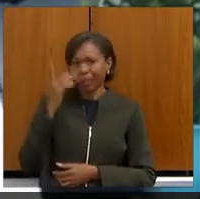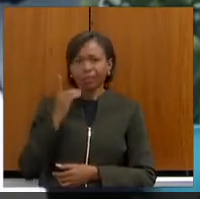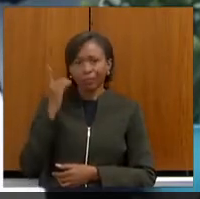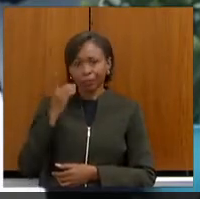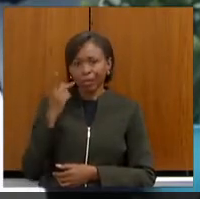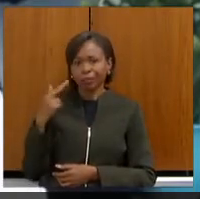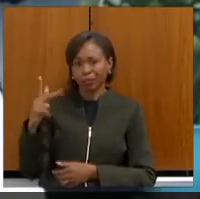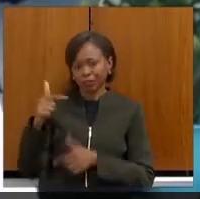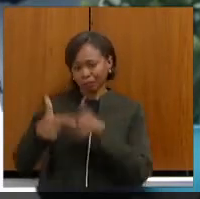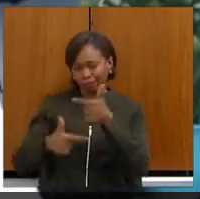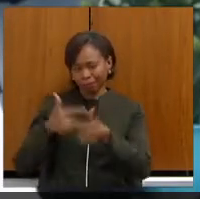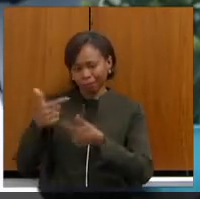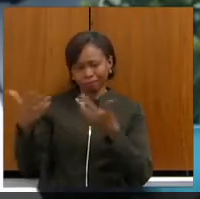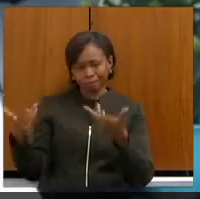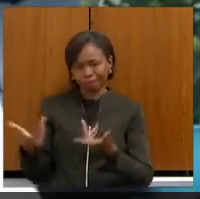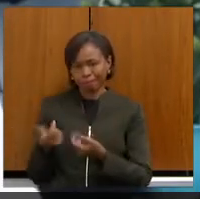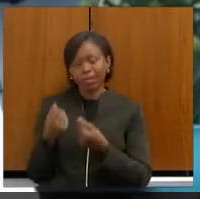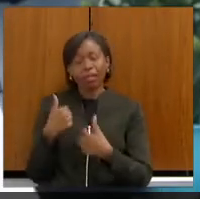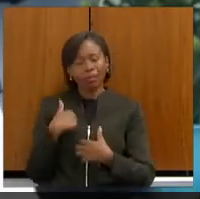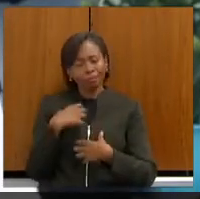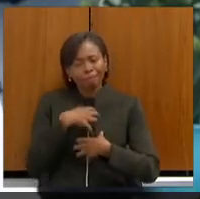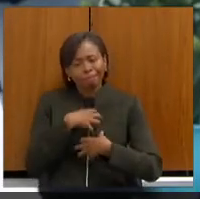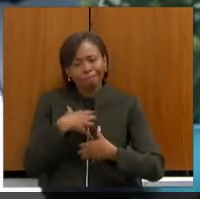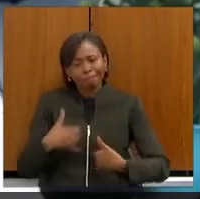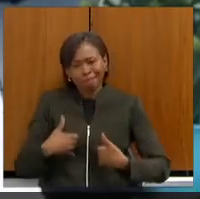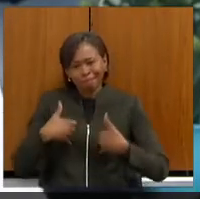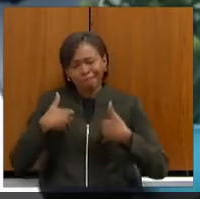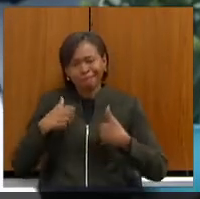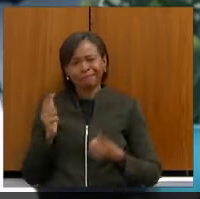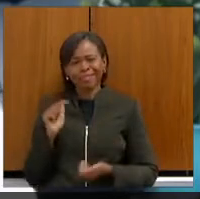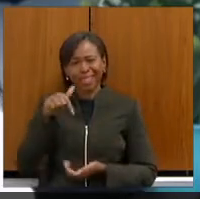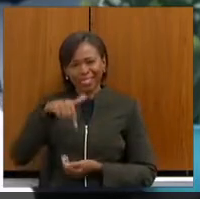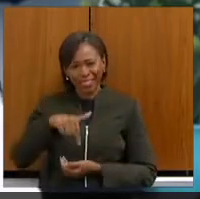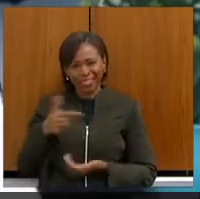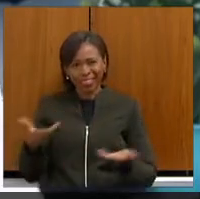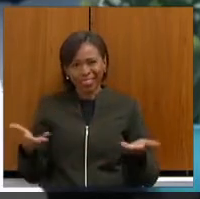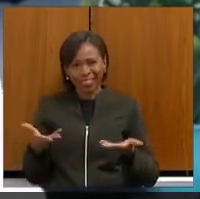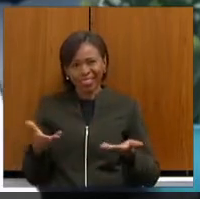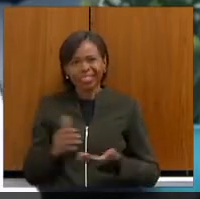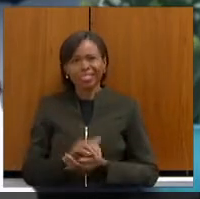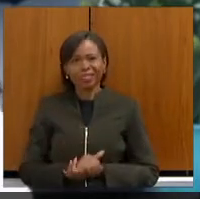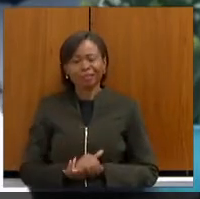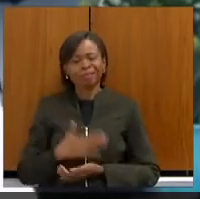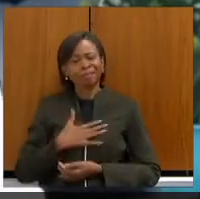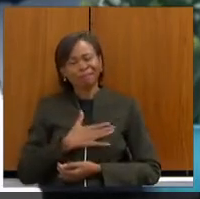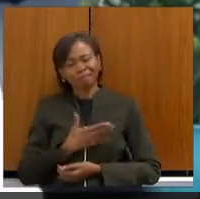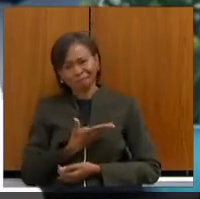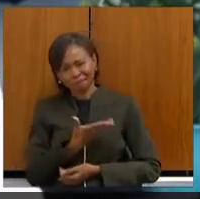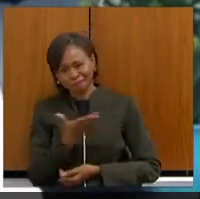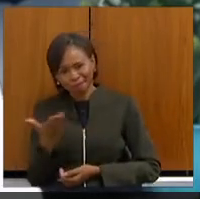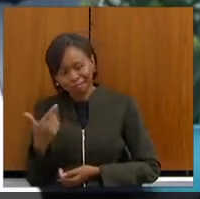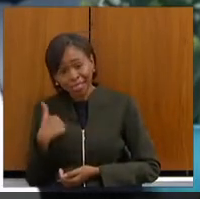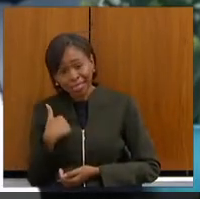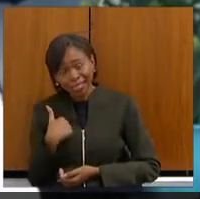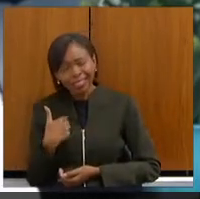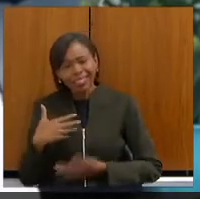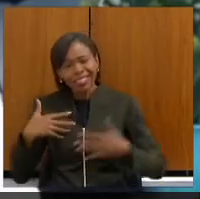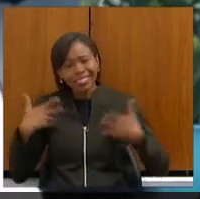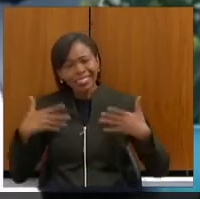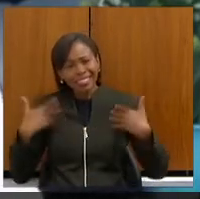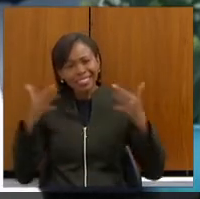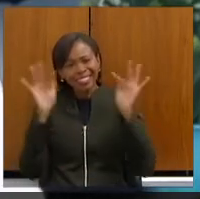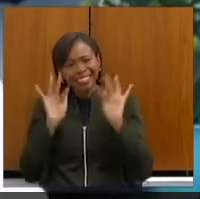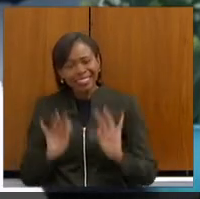excelente trabalho dizer que eu tô muito honrada de estar aqui hoje pesadas é com muita alegria que eu participo desse